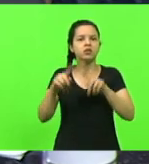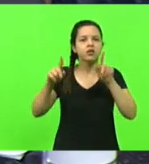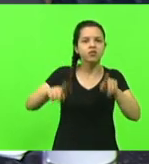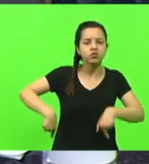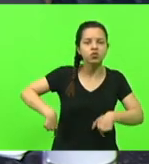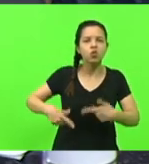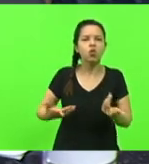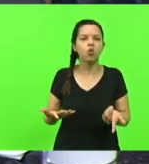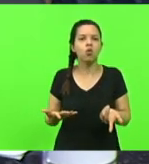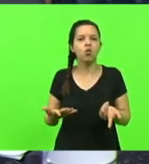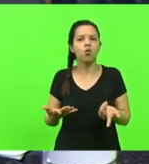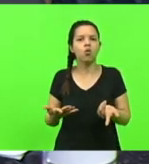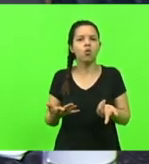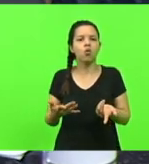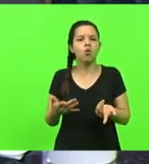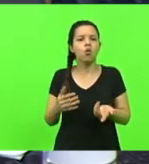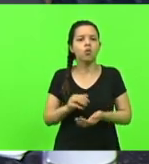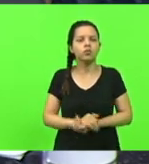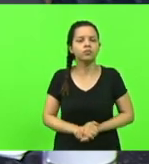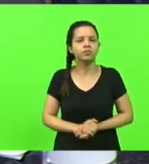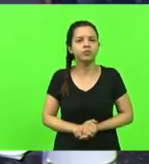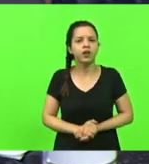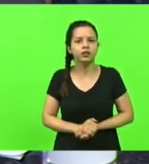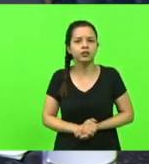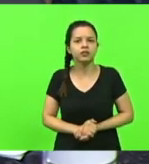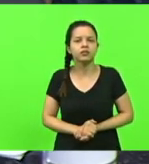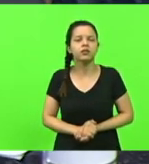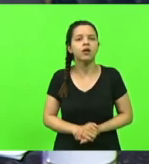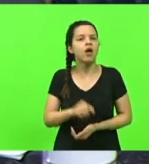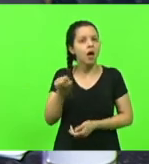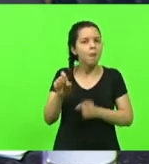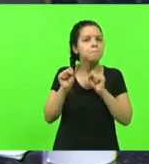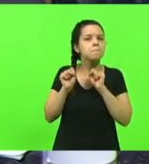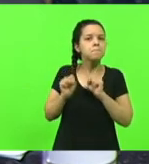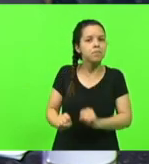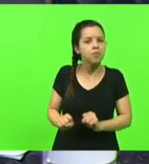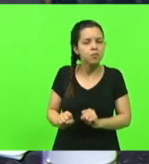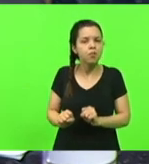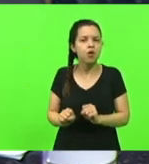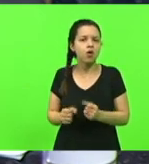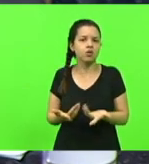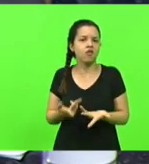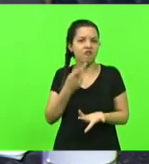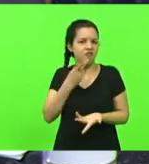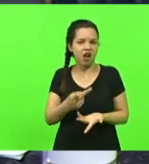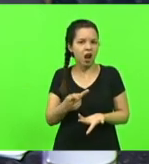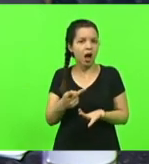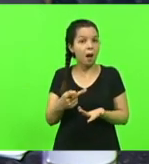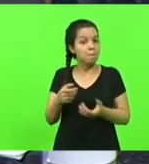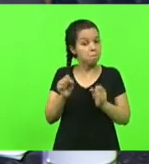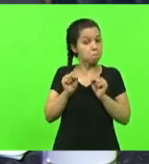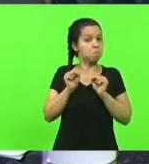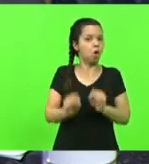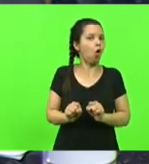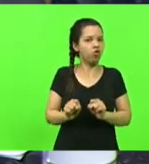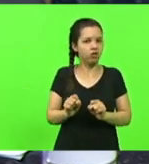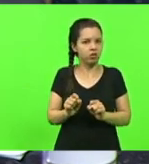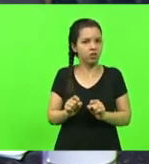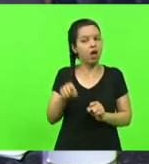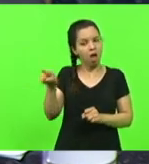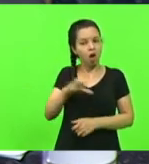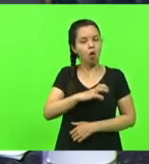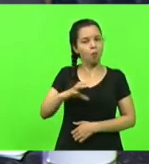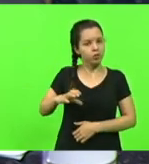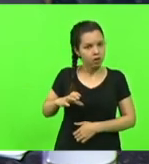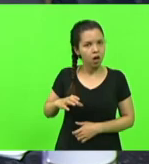exclusivamente de cargos em comissão, poderá. Não está dizendo o que vai fazer, e mesmo assim o comissionado tem que